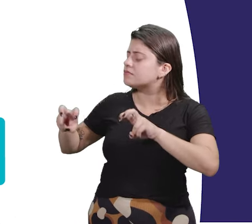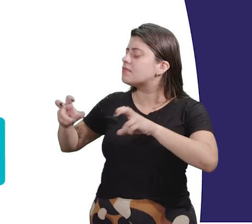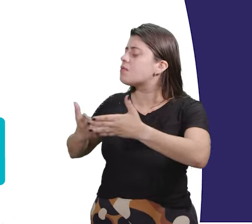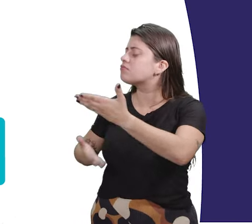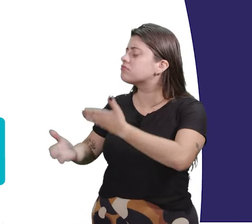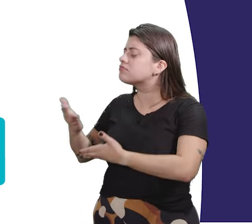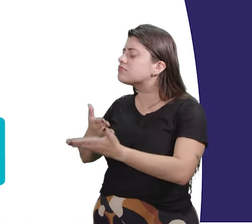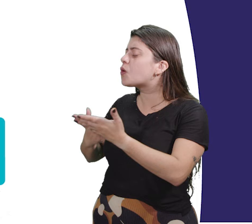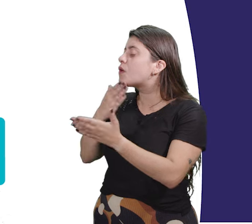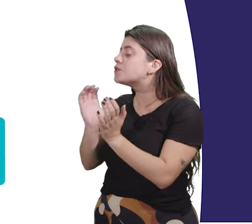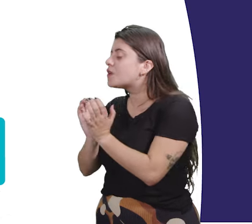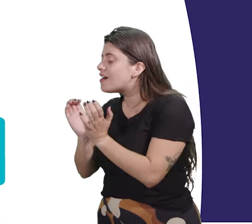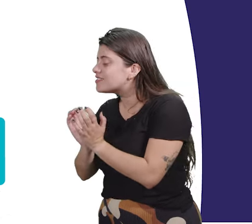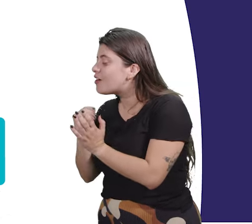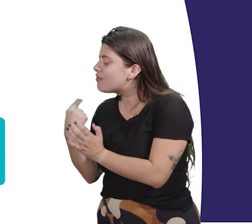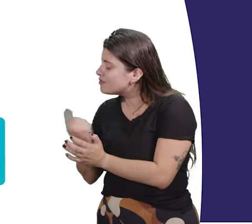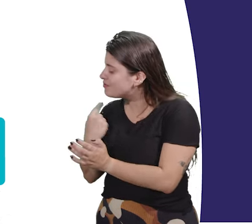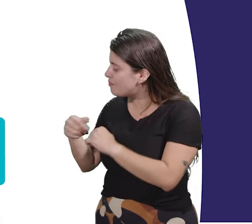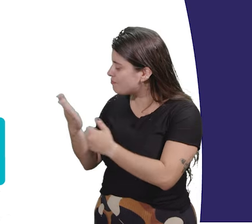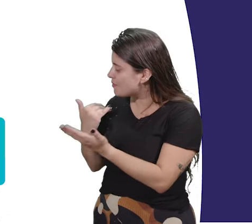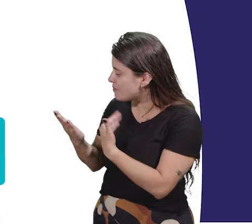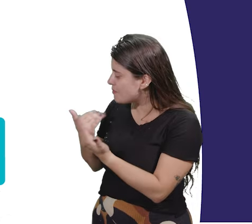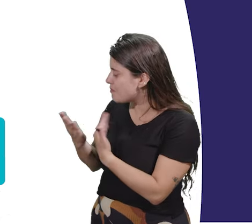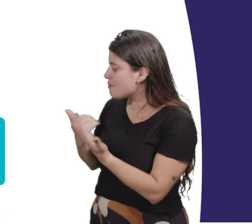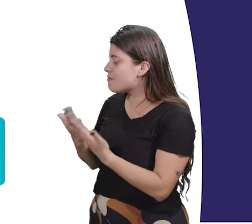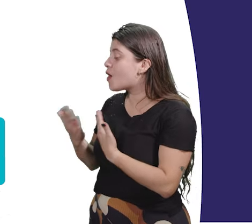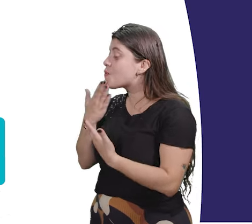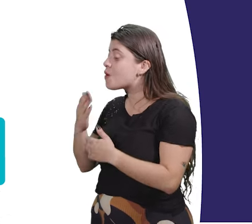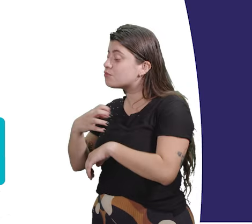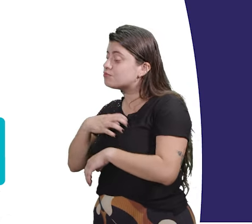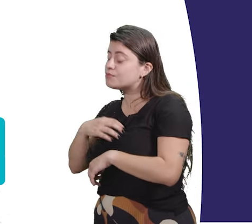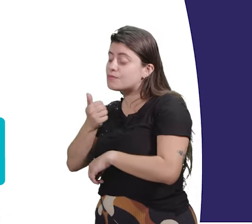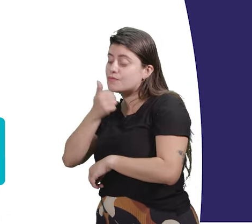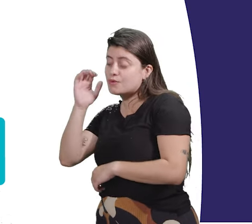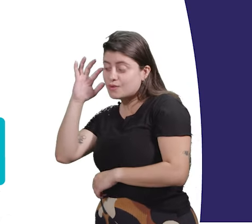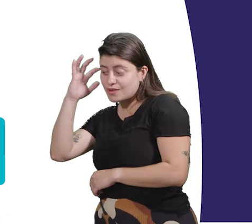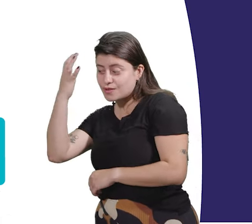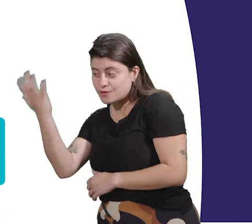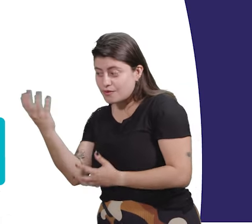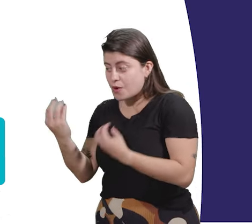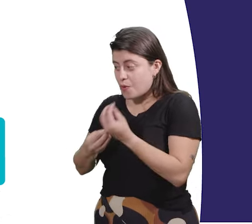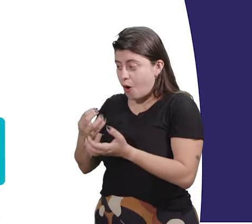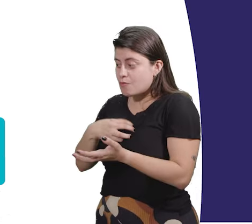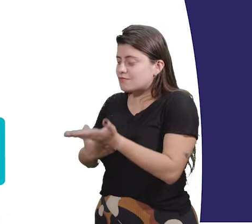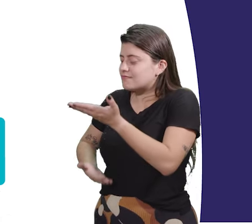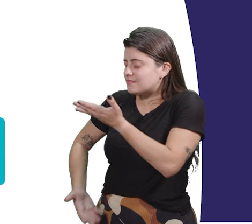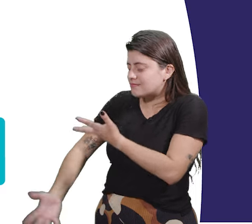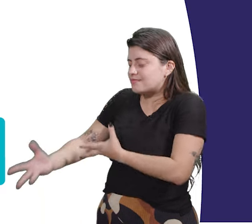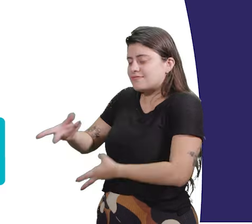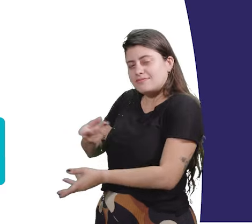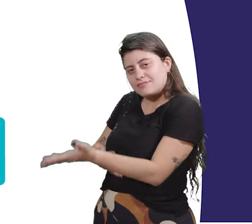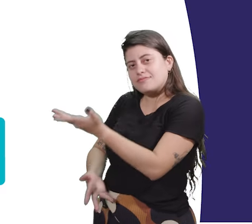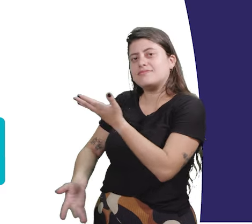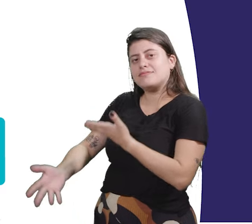analisar a situação e pensar na melhor forma de se resolver, né, de se reagir. Então, eu acho que nada mais do que